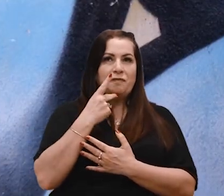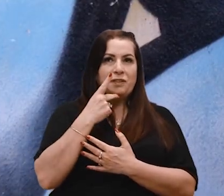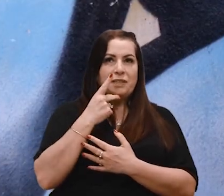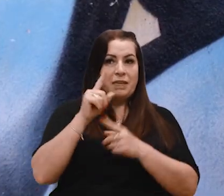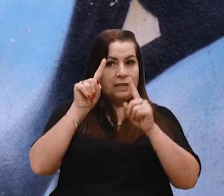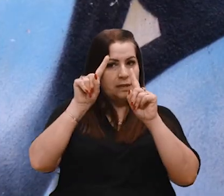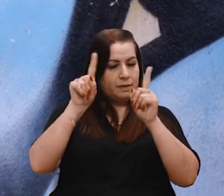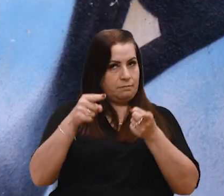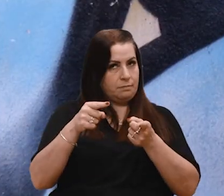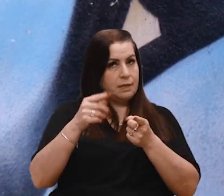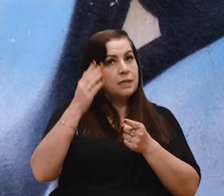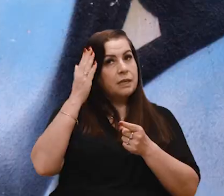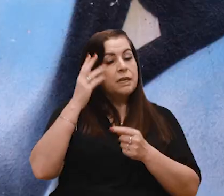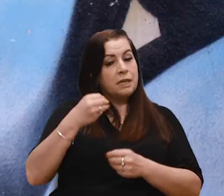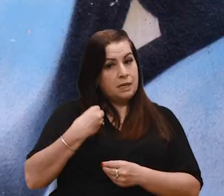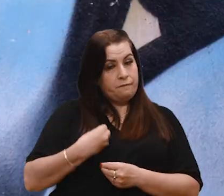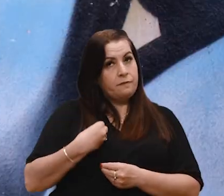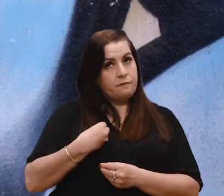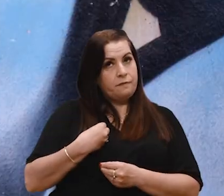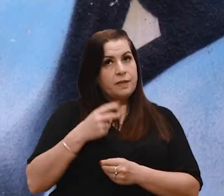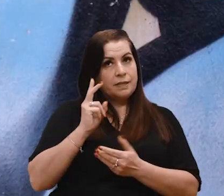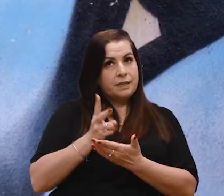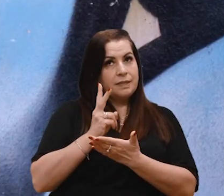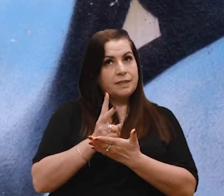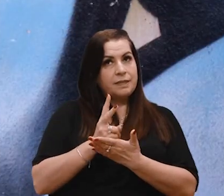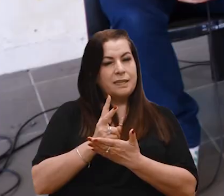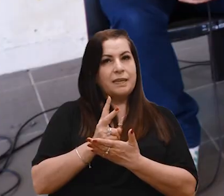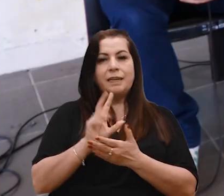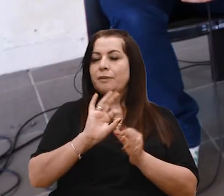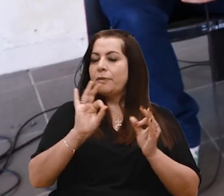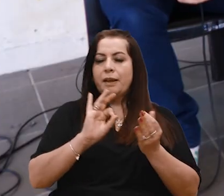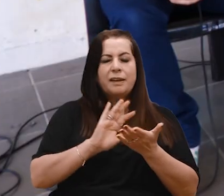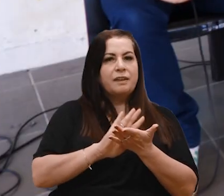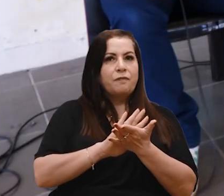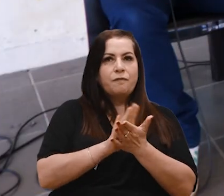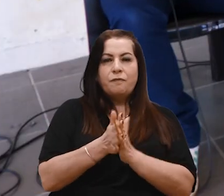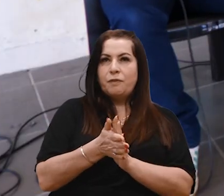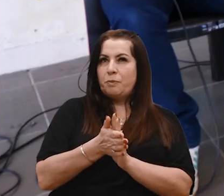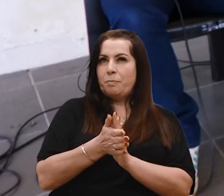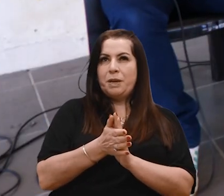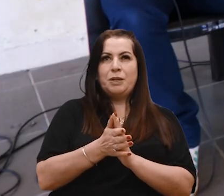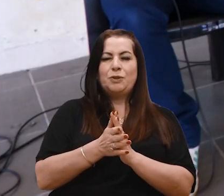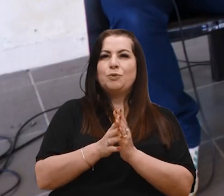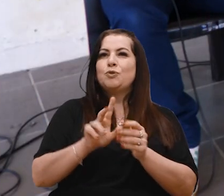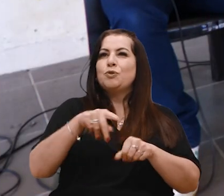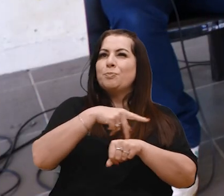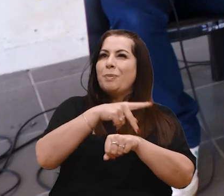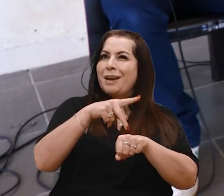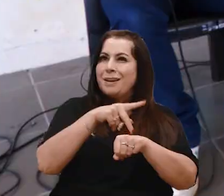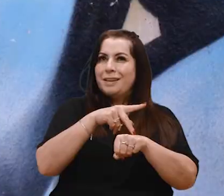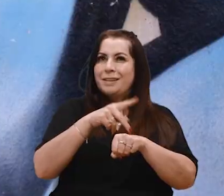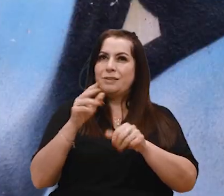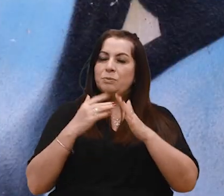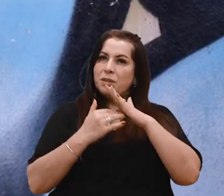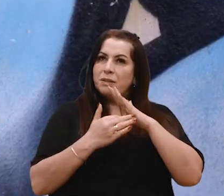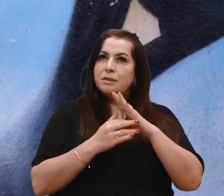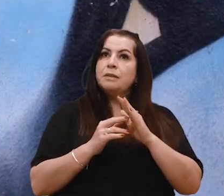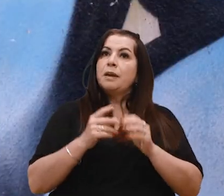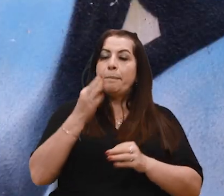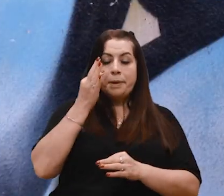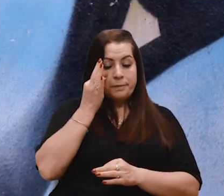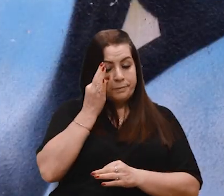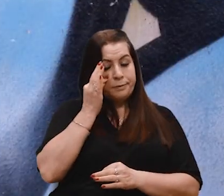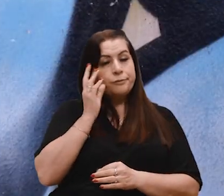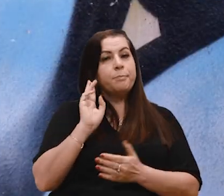e é importante a gente fazer esse parênteses, para quem vive sem o preconceito, sem a xenofobia, que ainda é presente, que